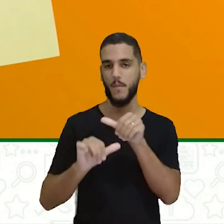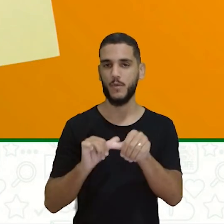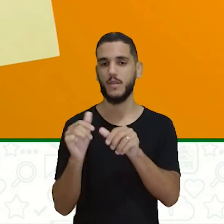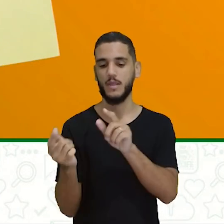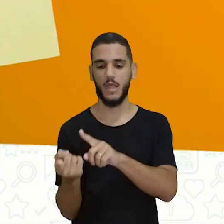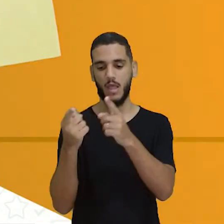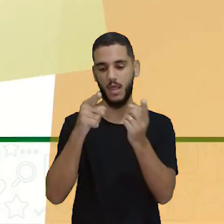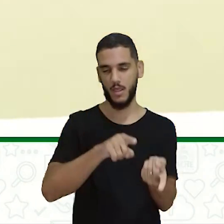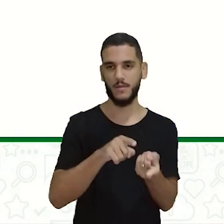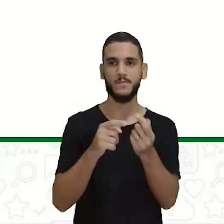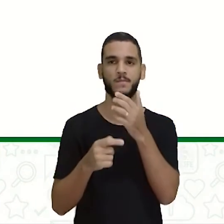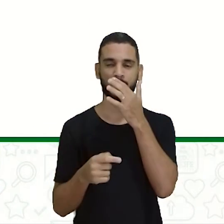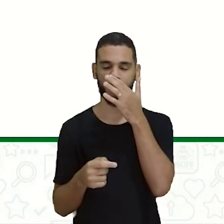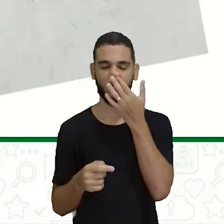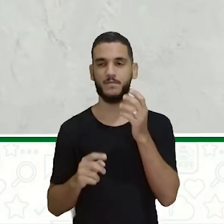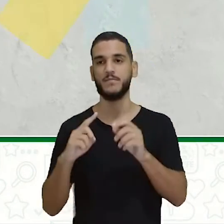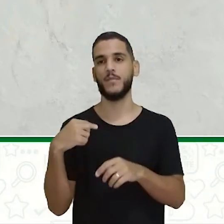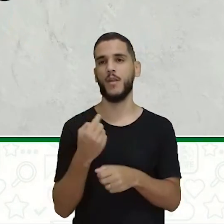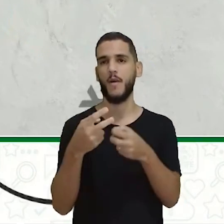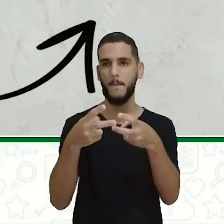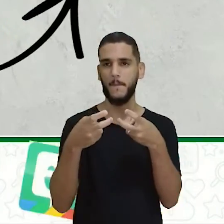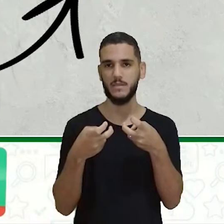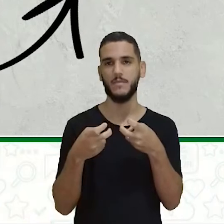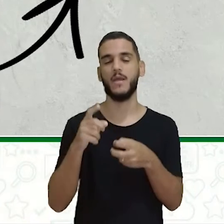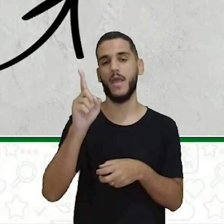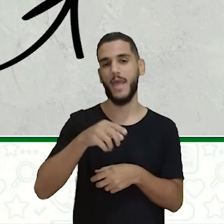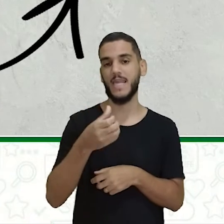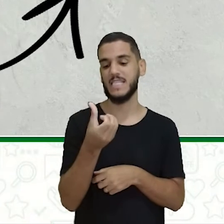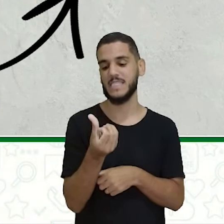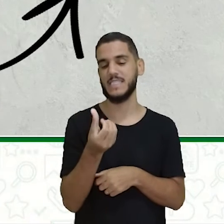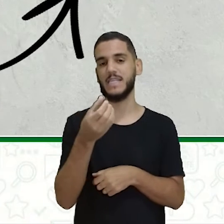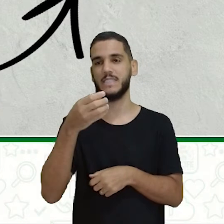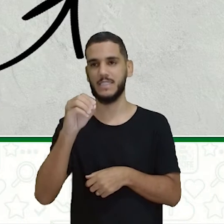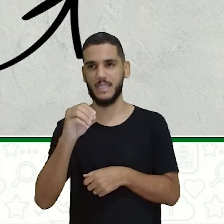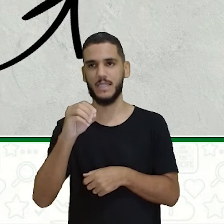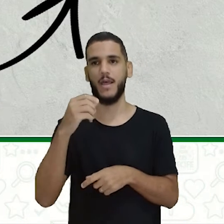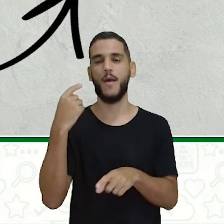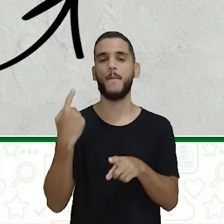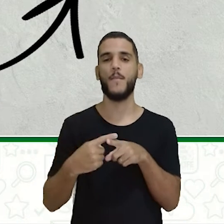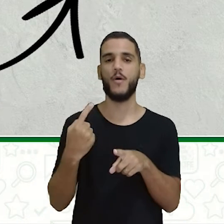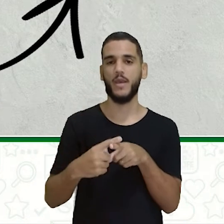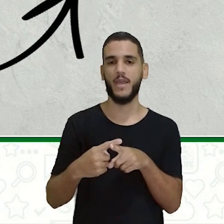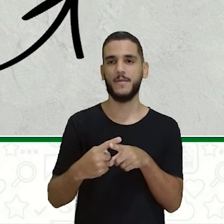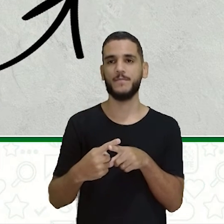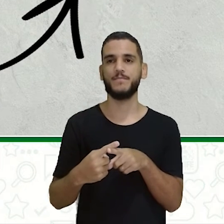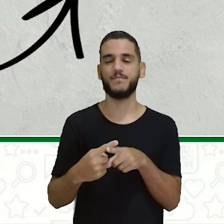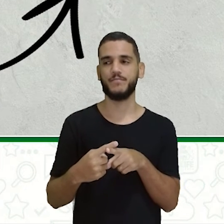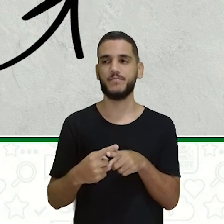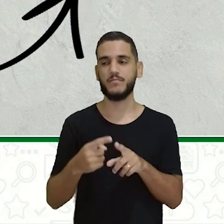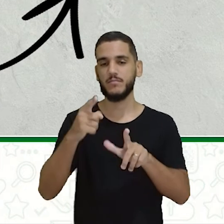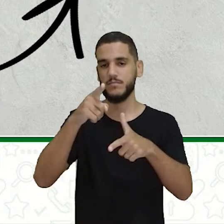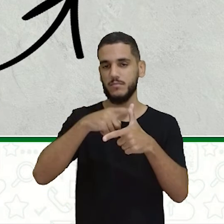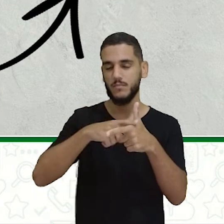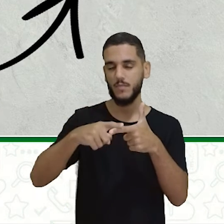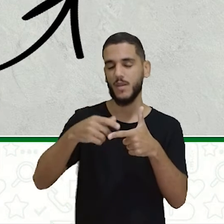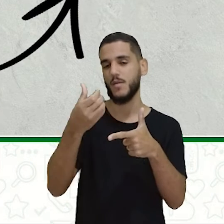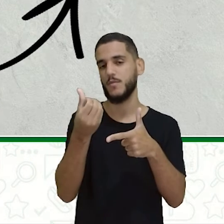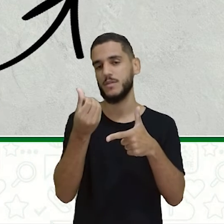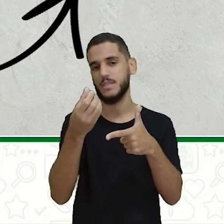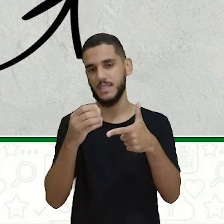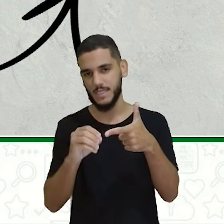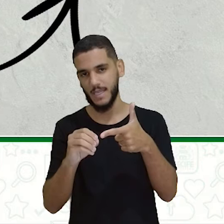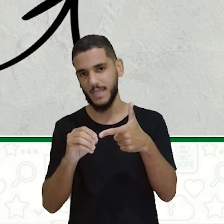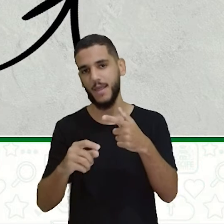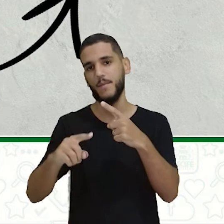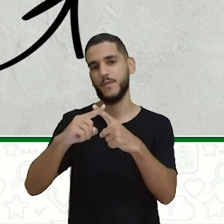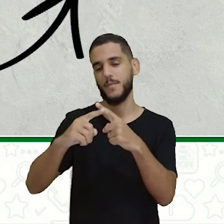né, que a gente vai perceber que agora é 60, porque divide por 60 e multiplica por 60, porque